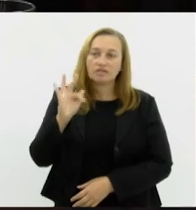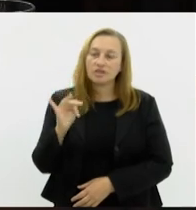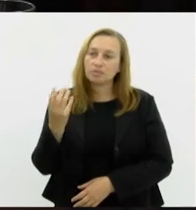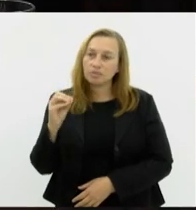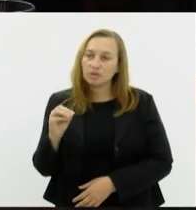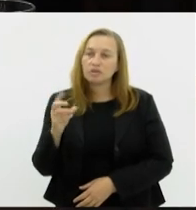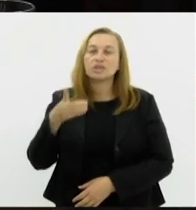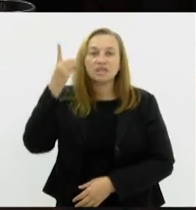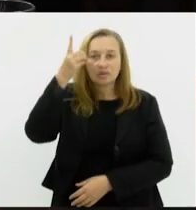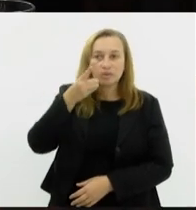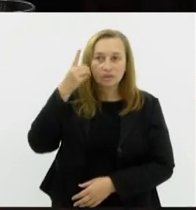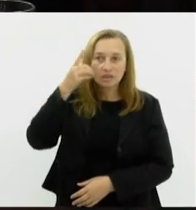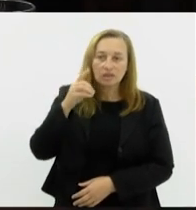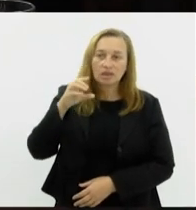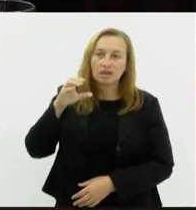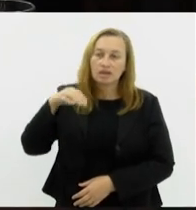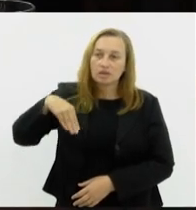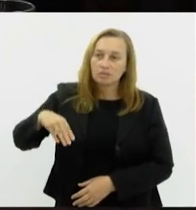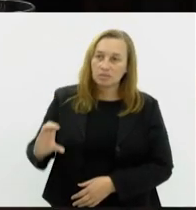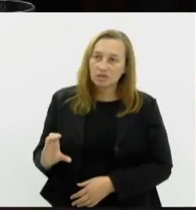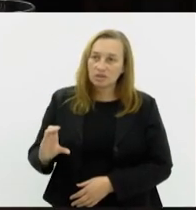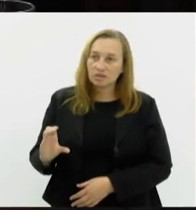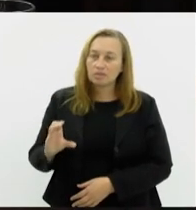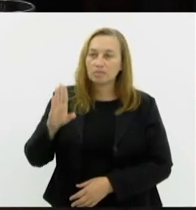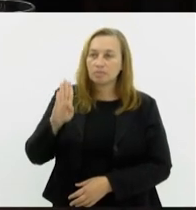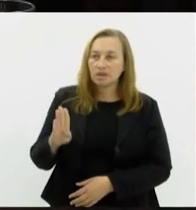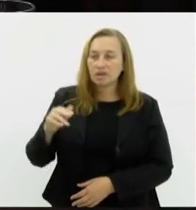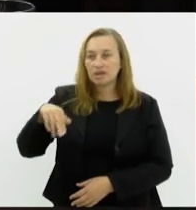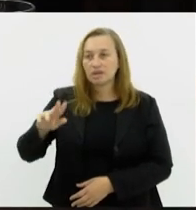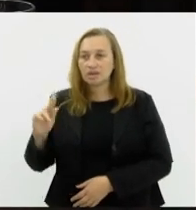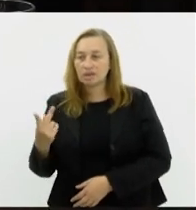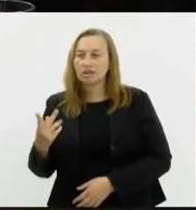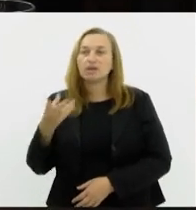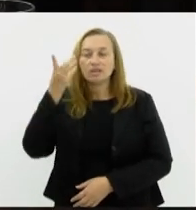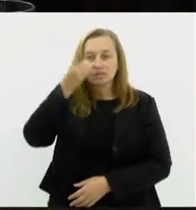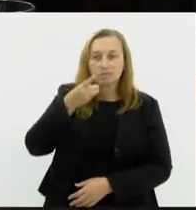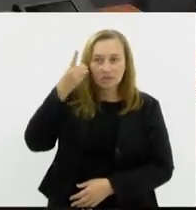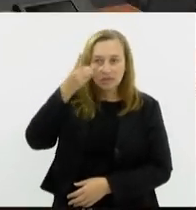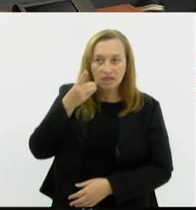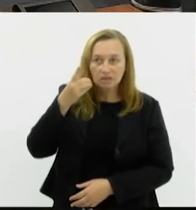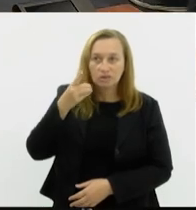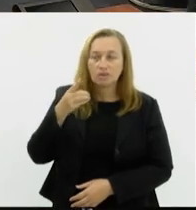Soares, deputado Carlos Lins, BNH, deputado Rodrigo Amorim,